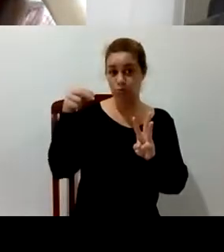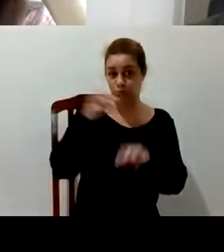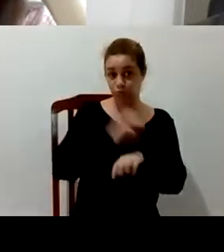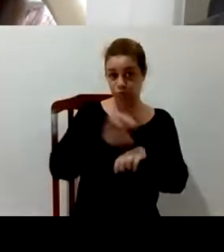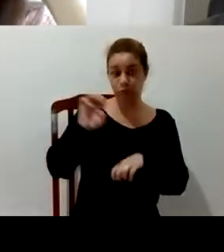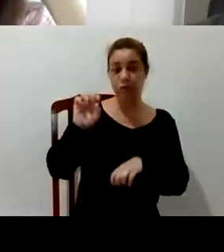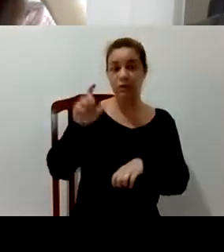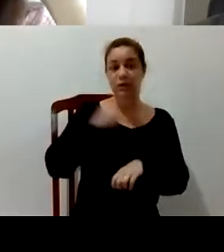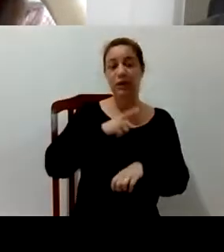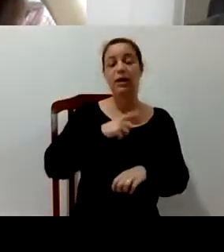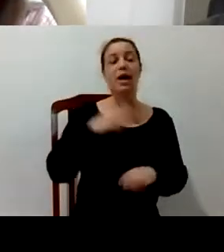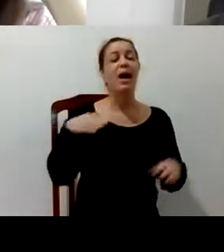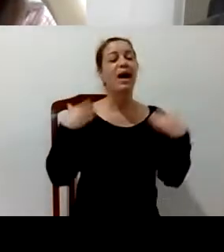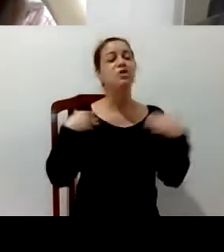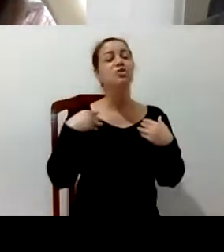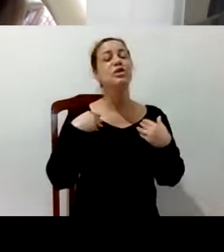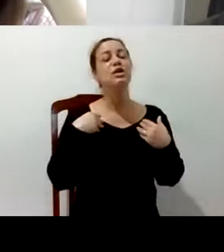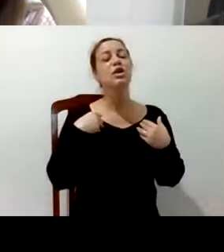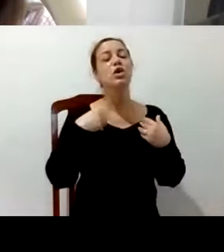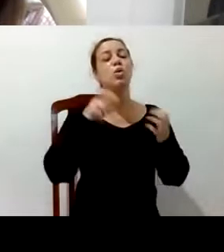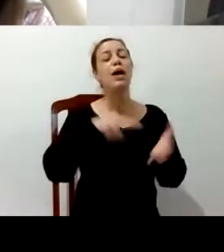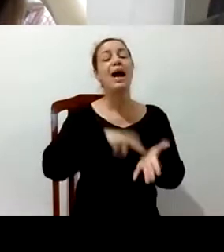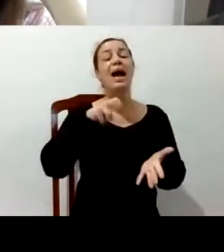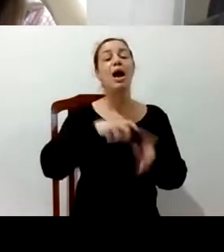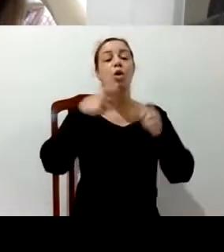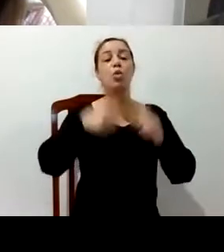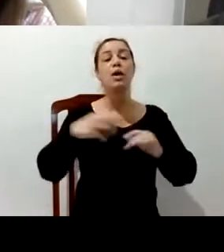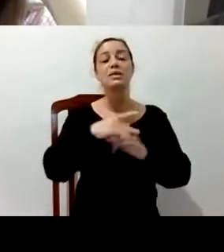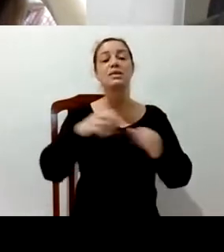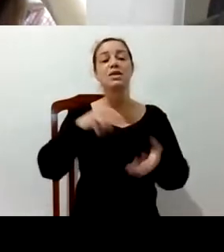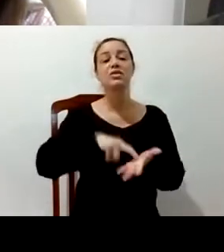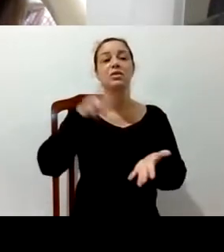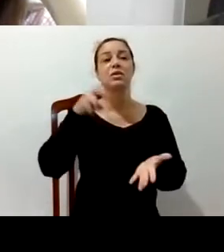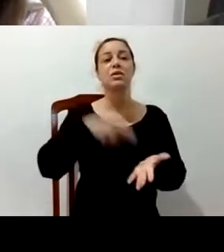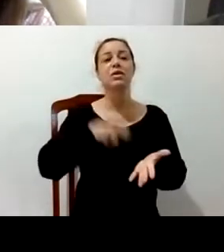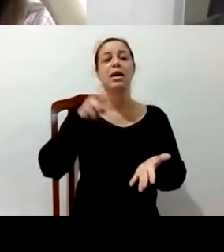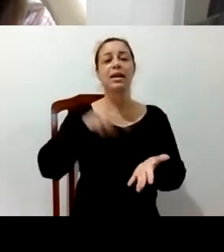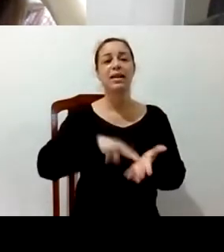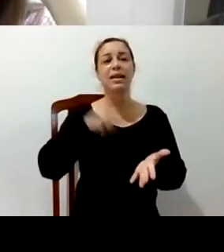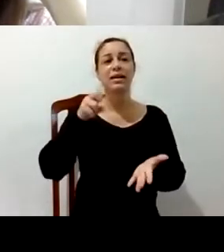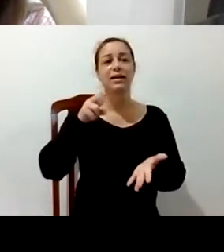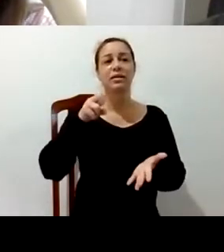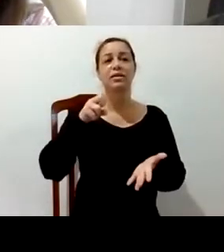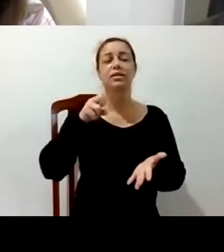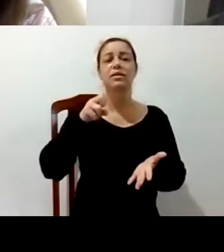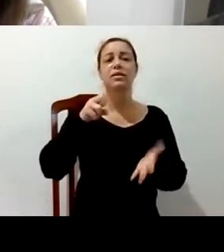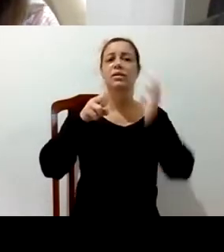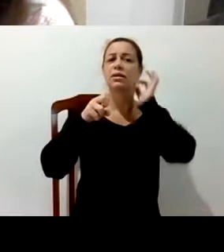acho que Alegre, eu acho que tem 1 também. São poucos mesmo. Em agropecuária,